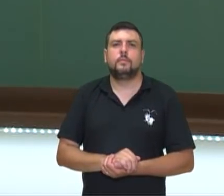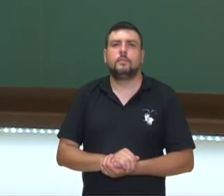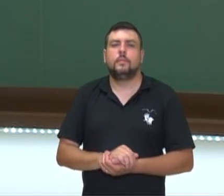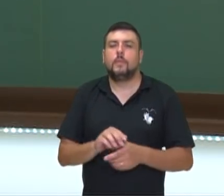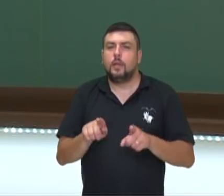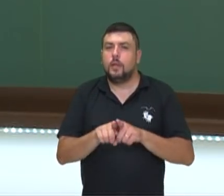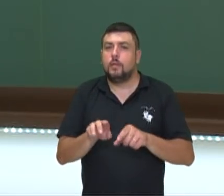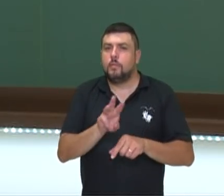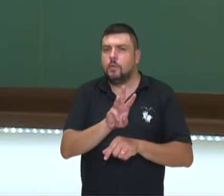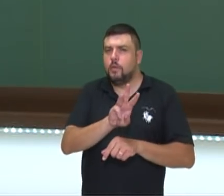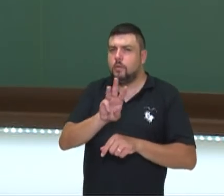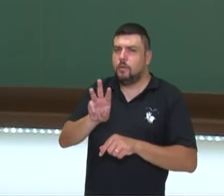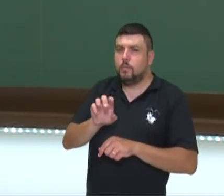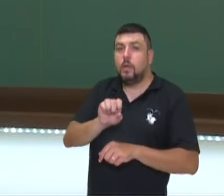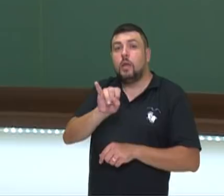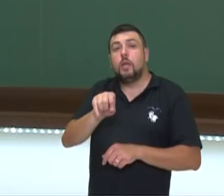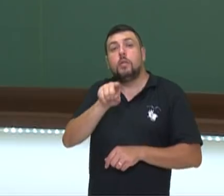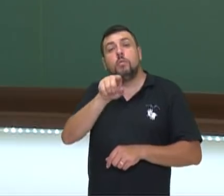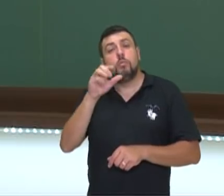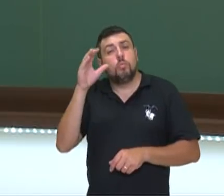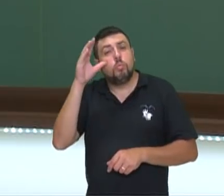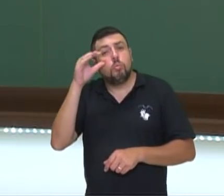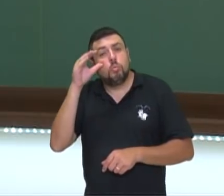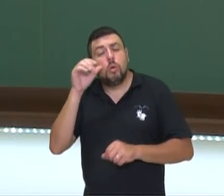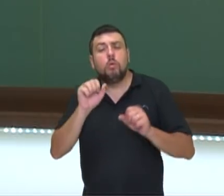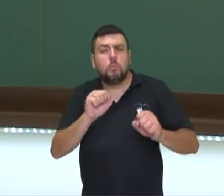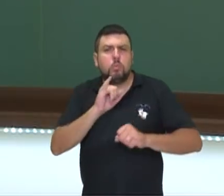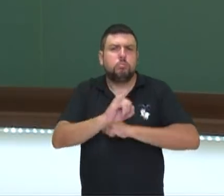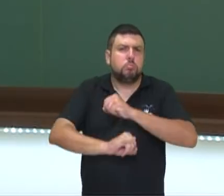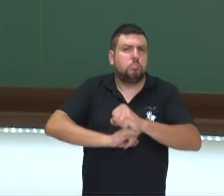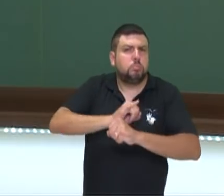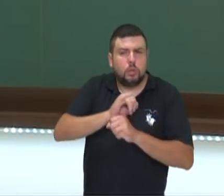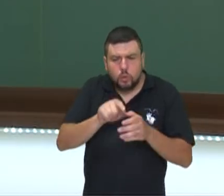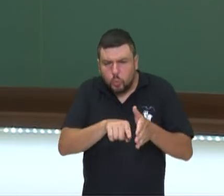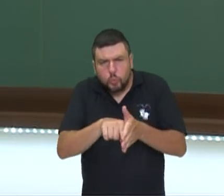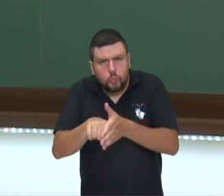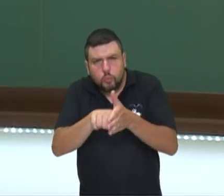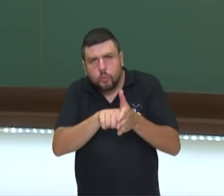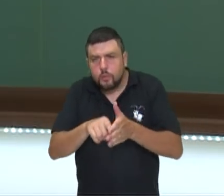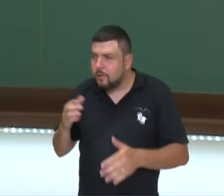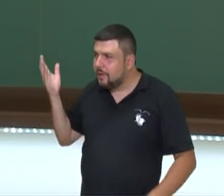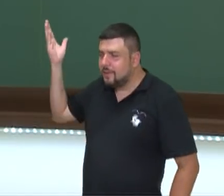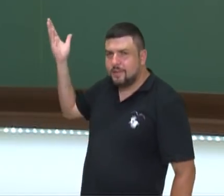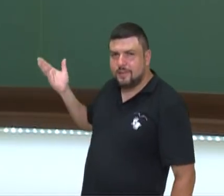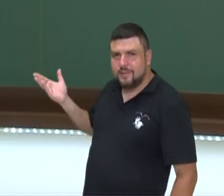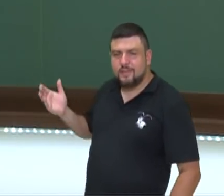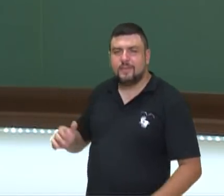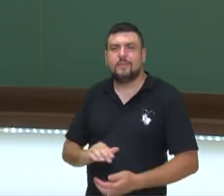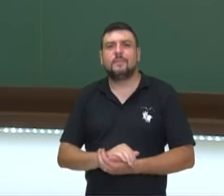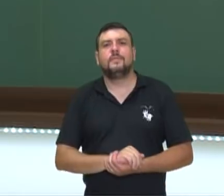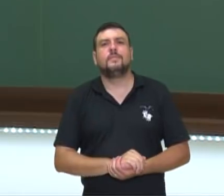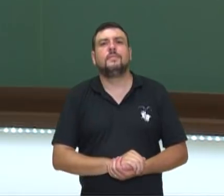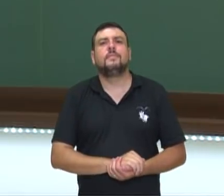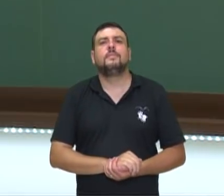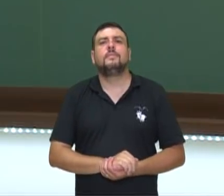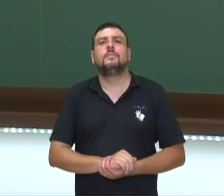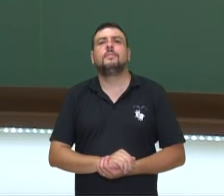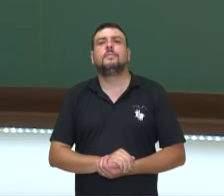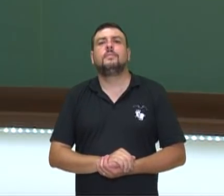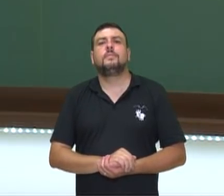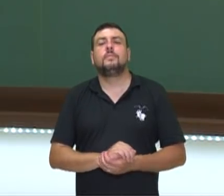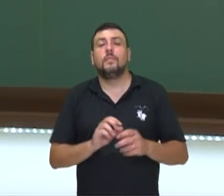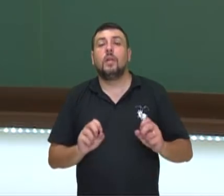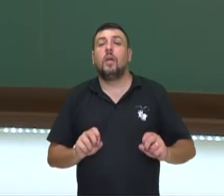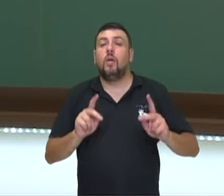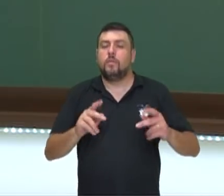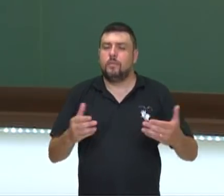internet também. Então, se você tiver curiosidade, depois você pode dar uma pesquisada e aprender muito mais, ok? Beleza, então a gente vai parar por